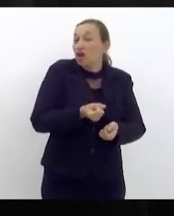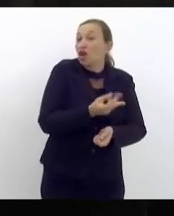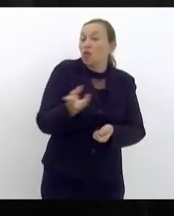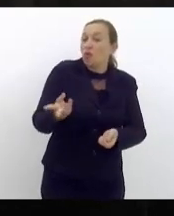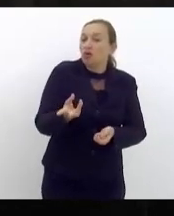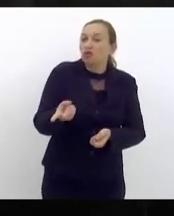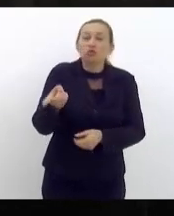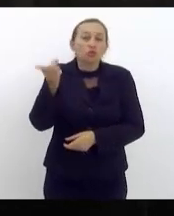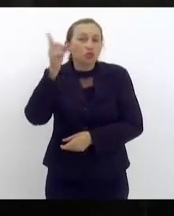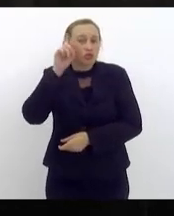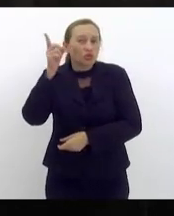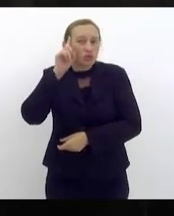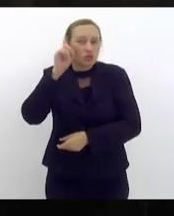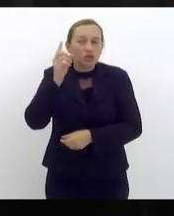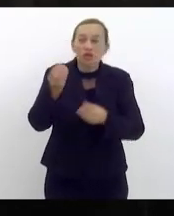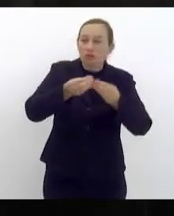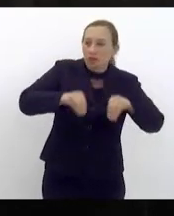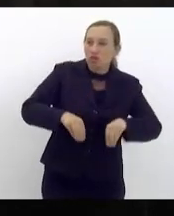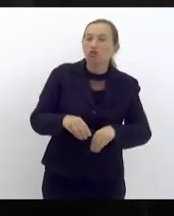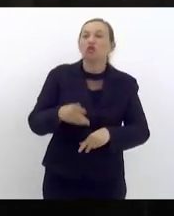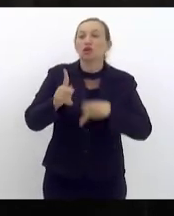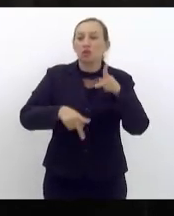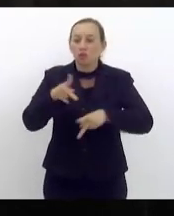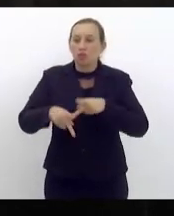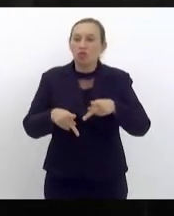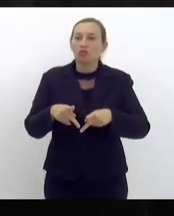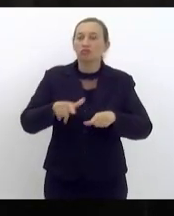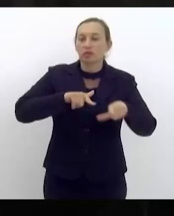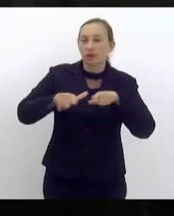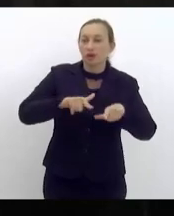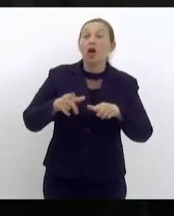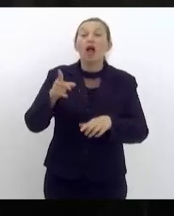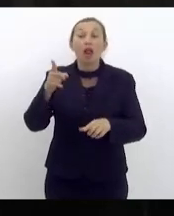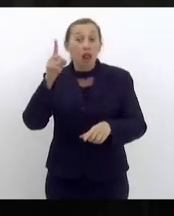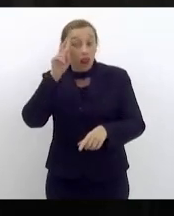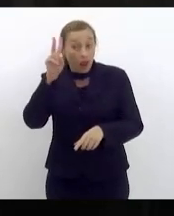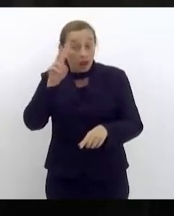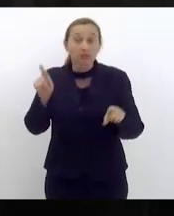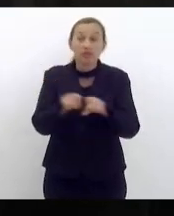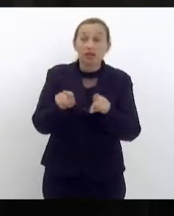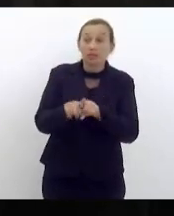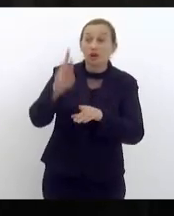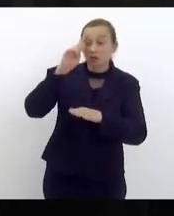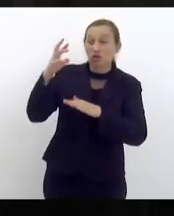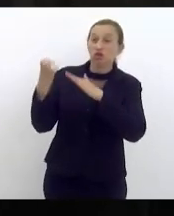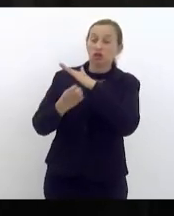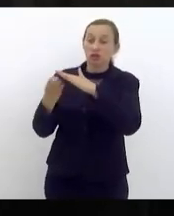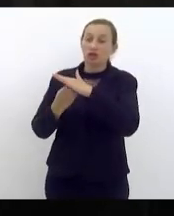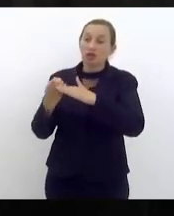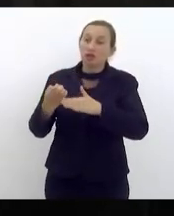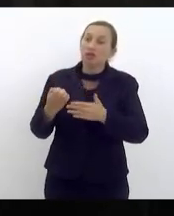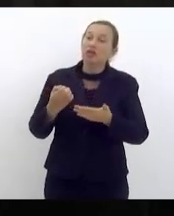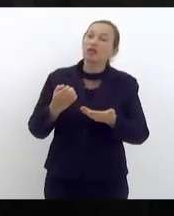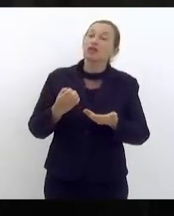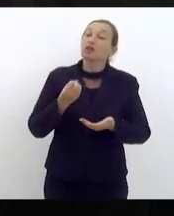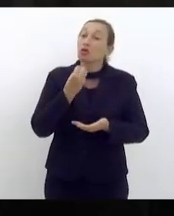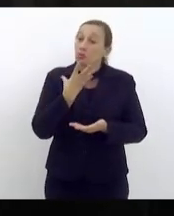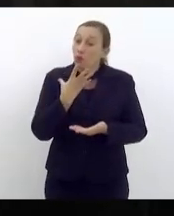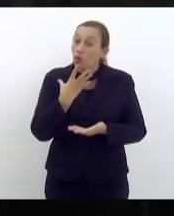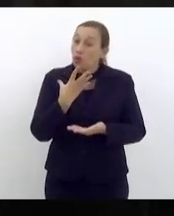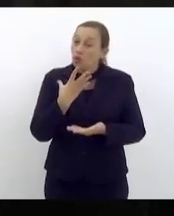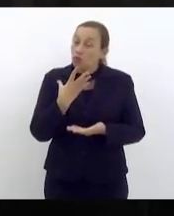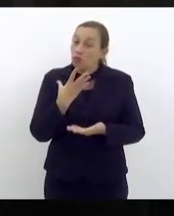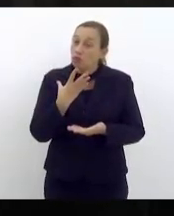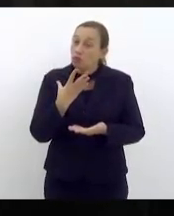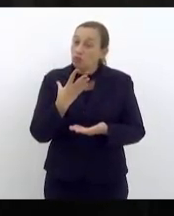diariamente prejudica o povo trabalhador e lembra também que prejudica os empresários e empregadores porque boa parte